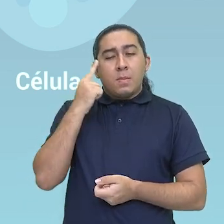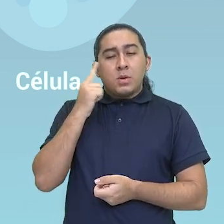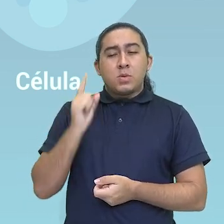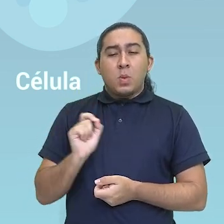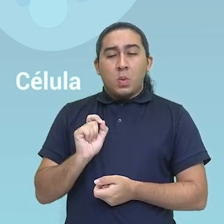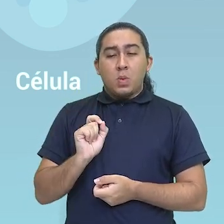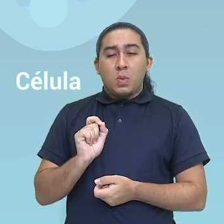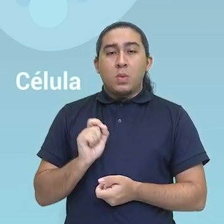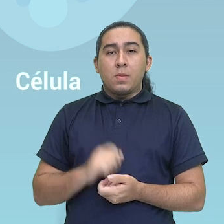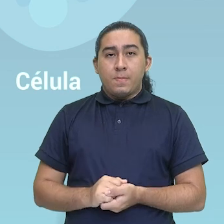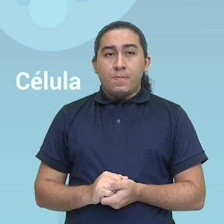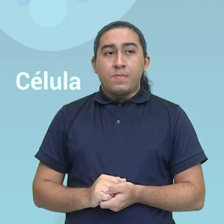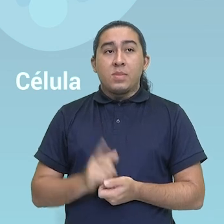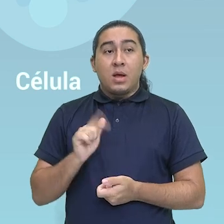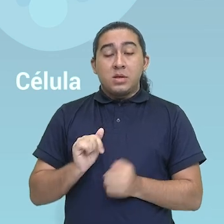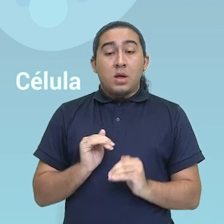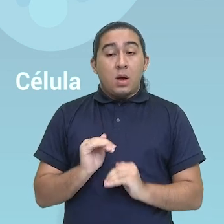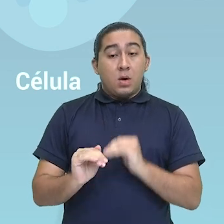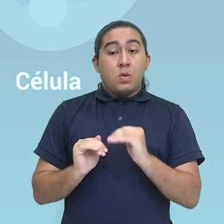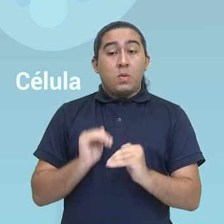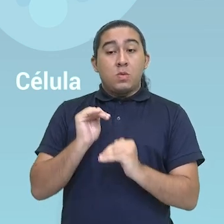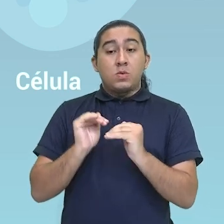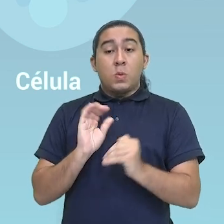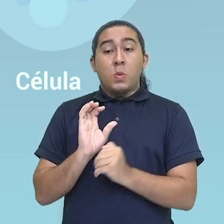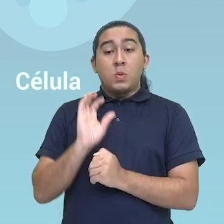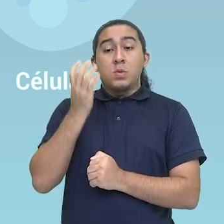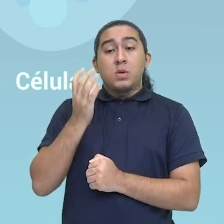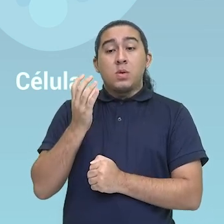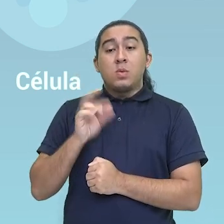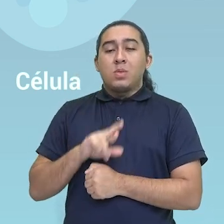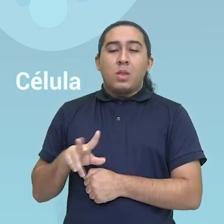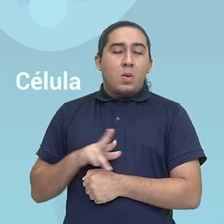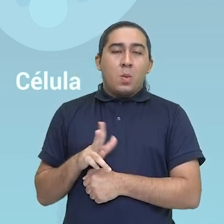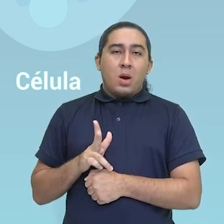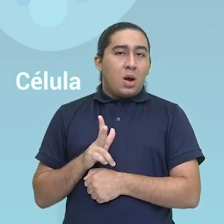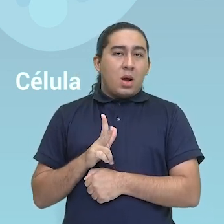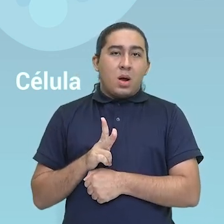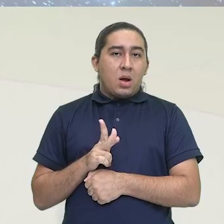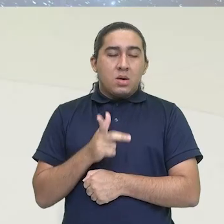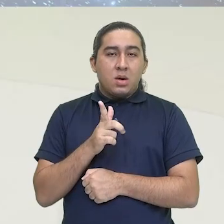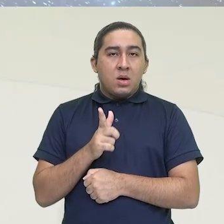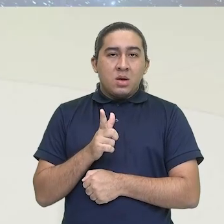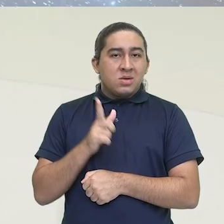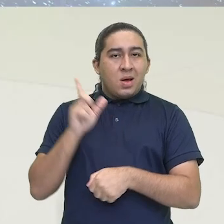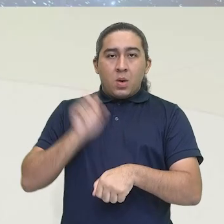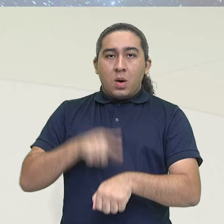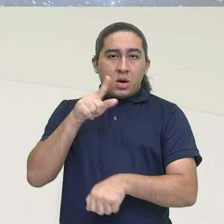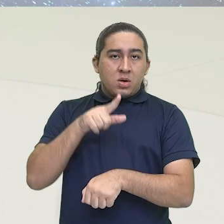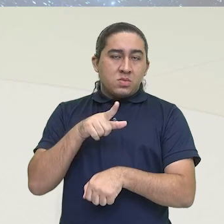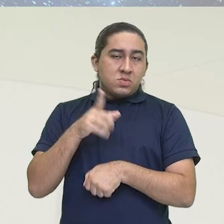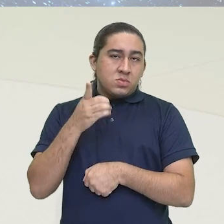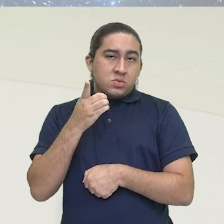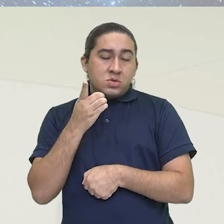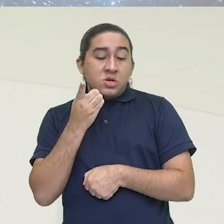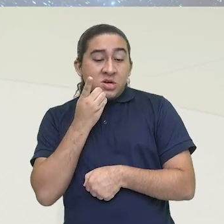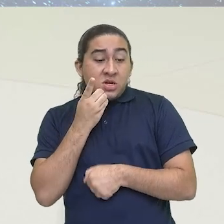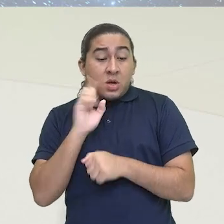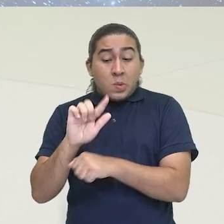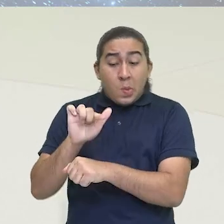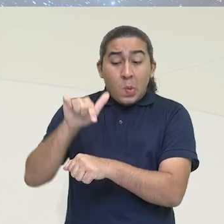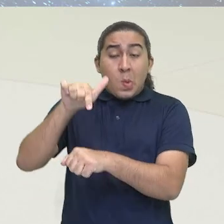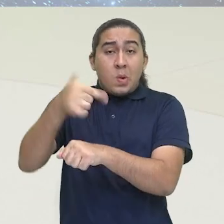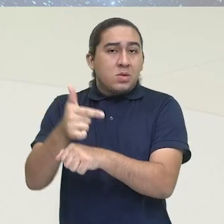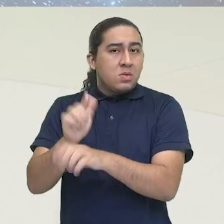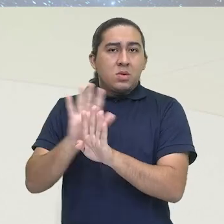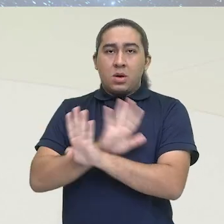processo de evolução ocorreu não da noite para o dia, demorou anos para que ocorresse esse